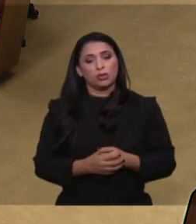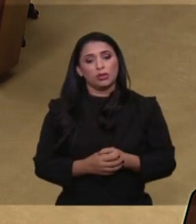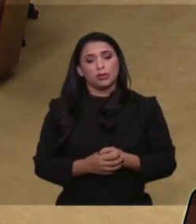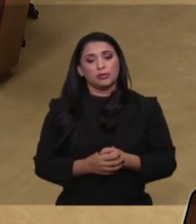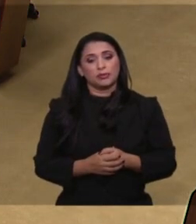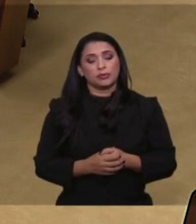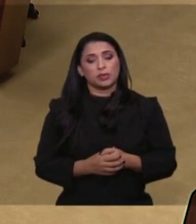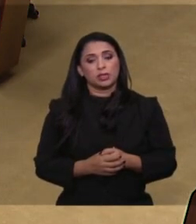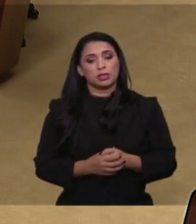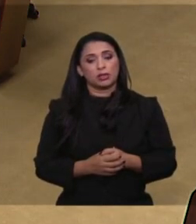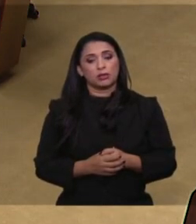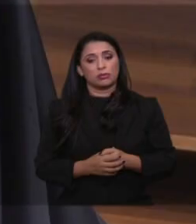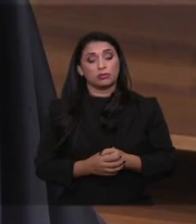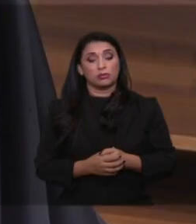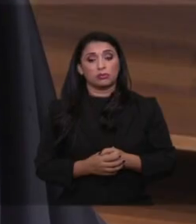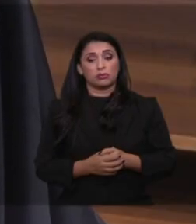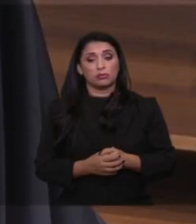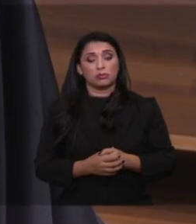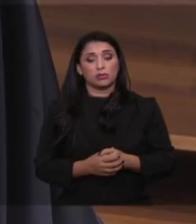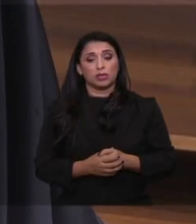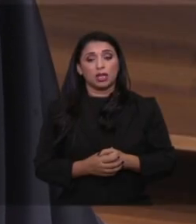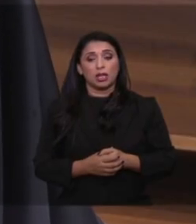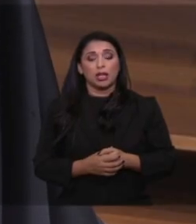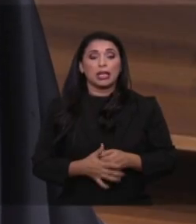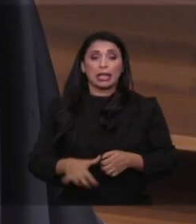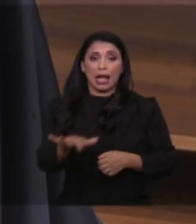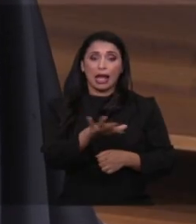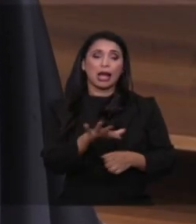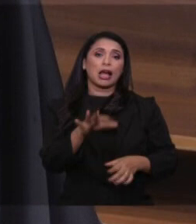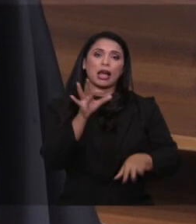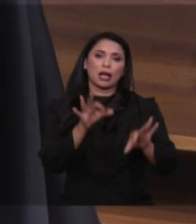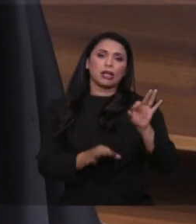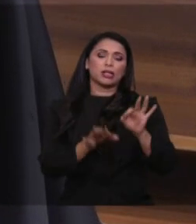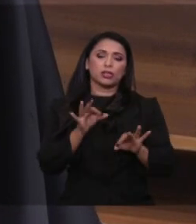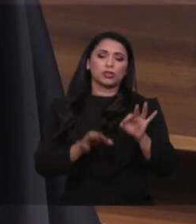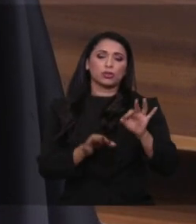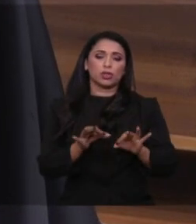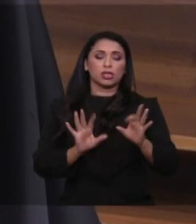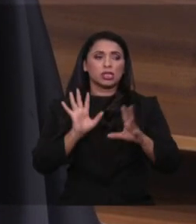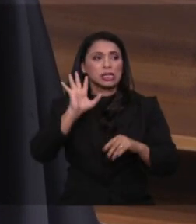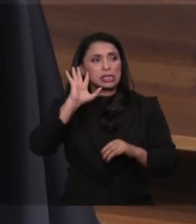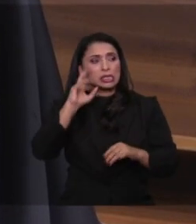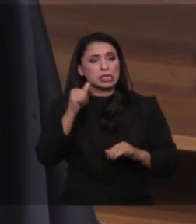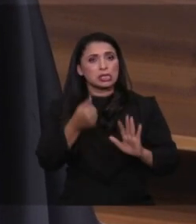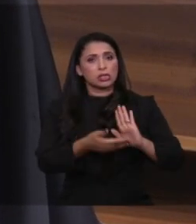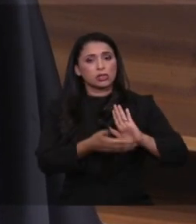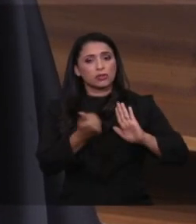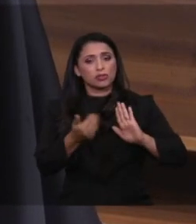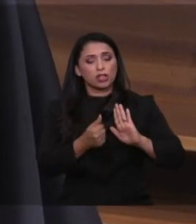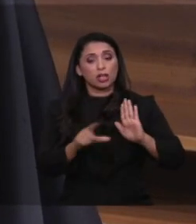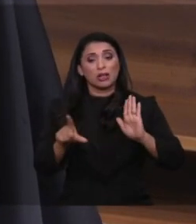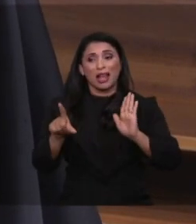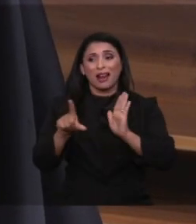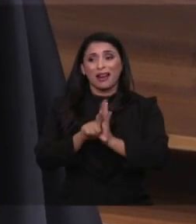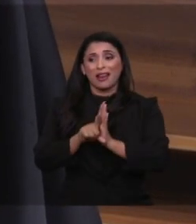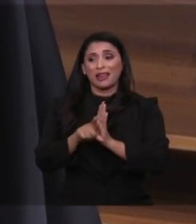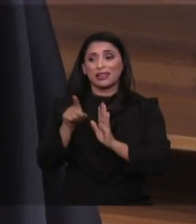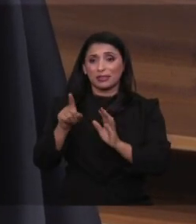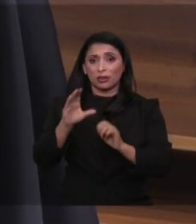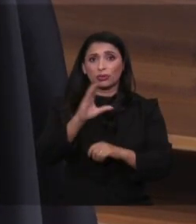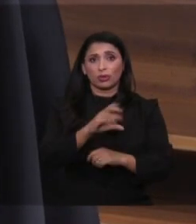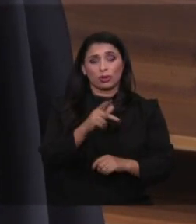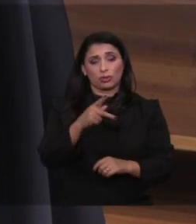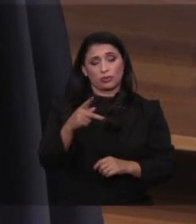retirar do mundo jurídico essas deliberações legislativas que ainda estão no Código